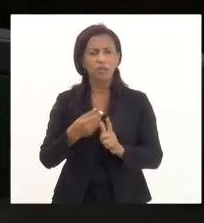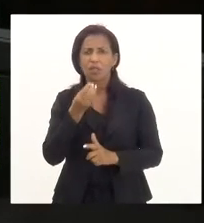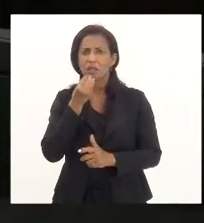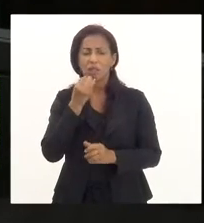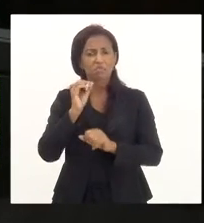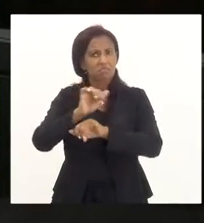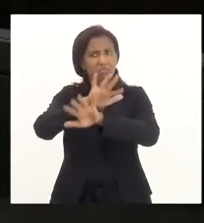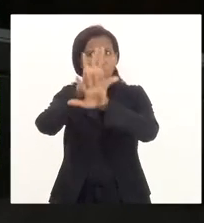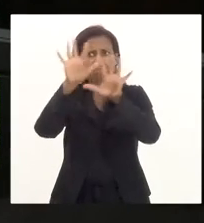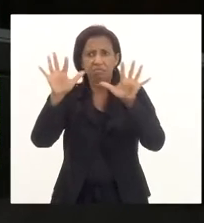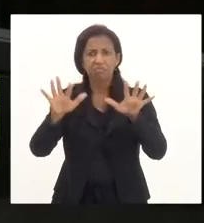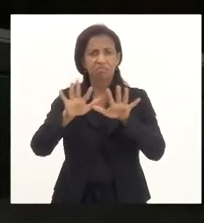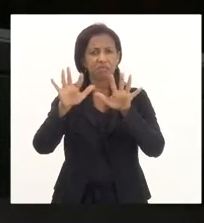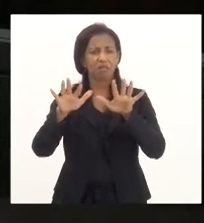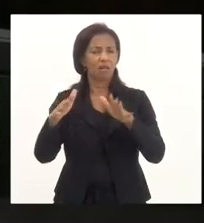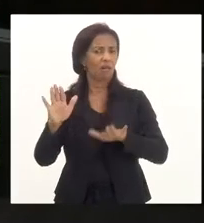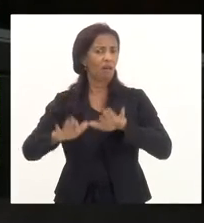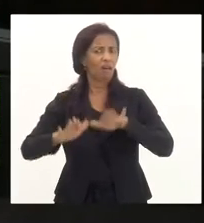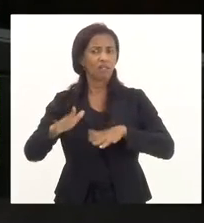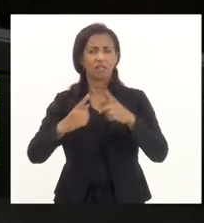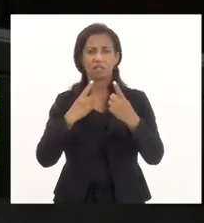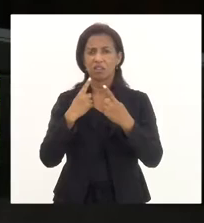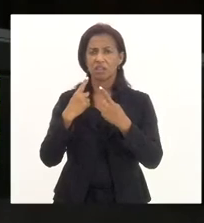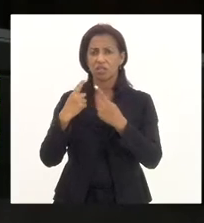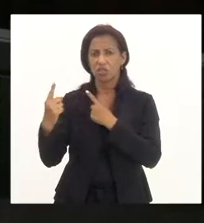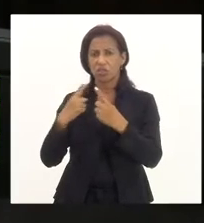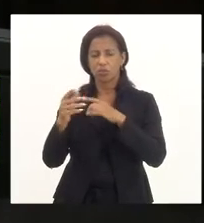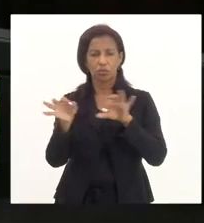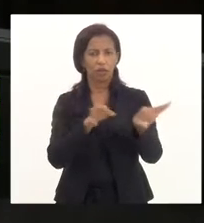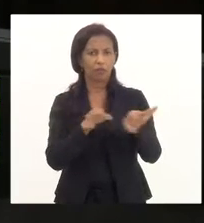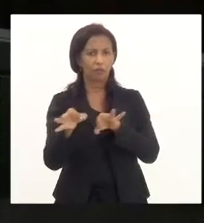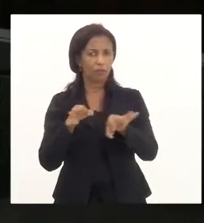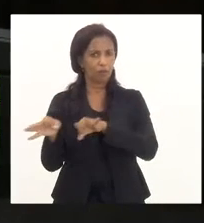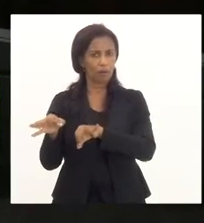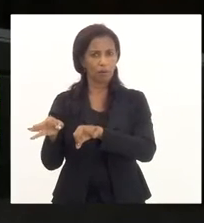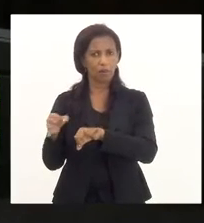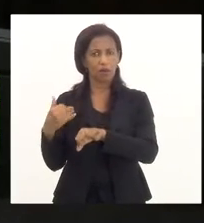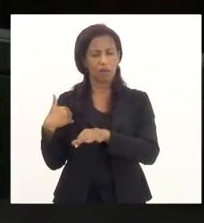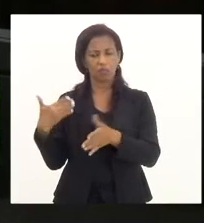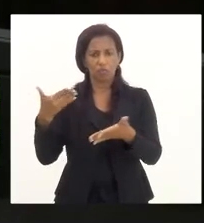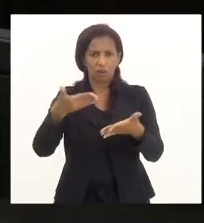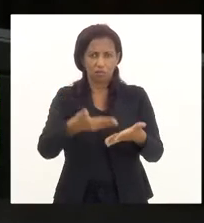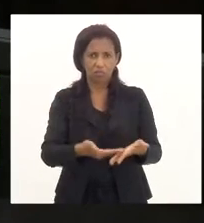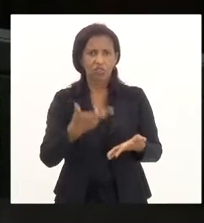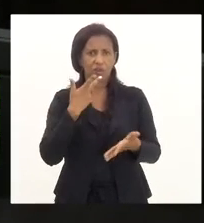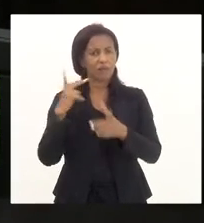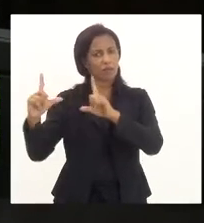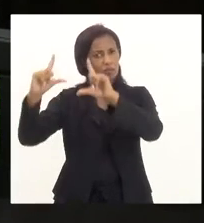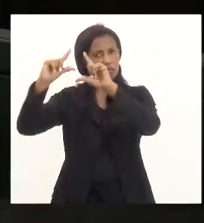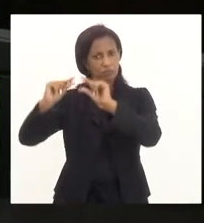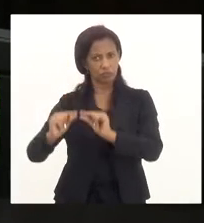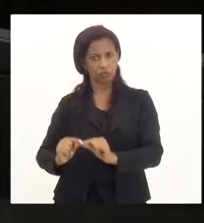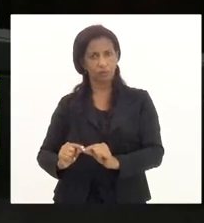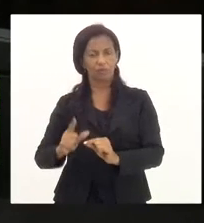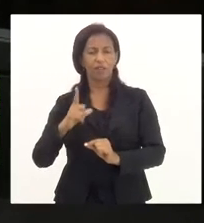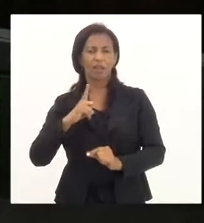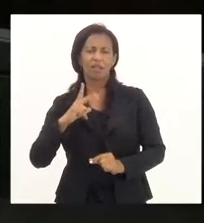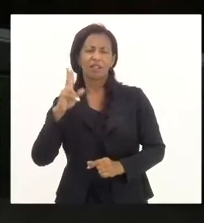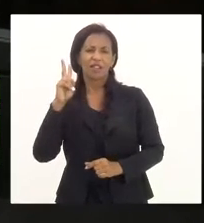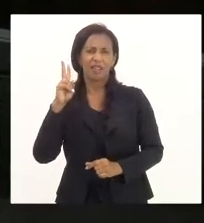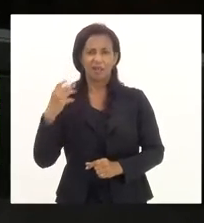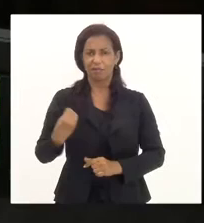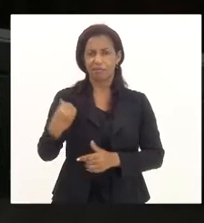isso é transparente é ainda que se disputa as formas como foram e eu aqui já disse que houve redução tem um